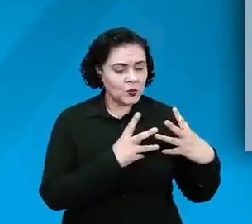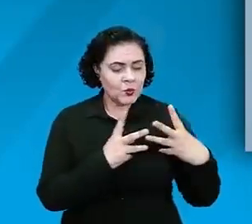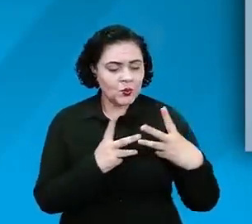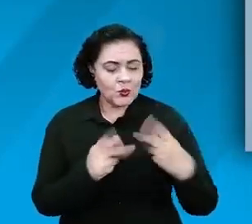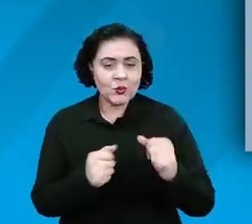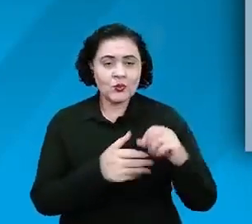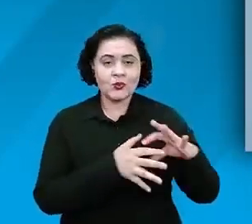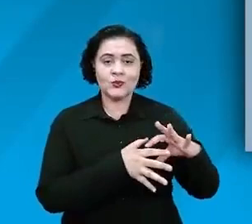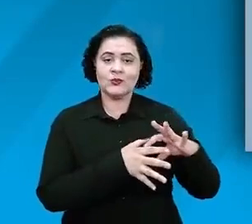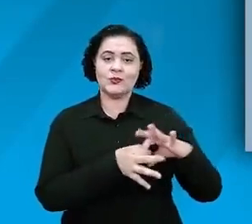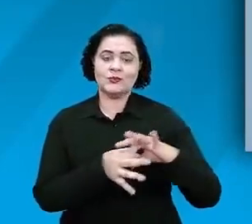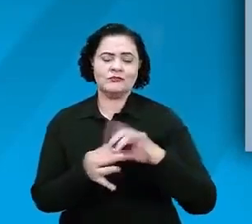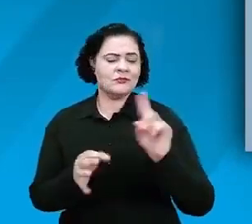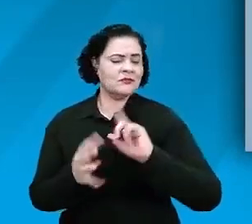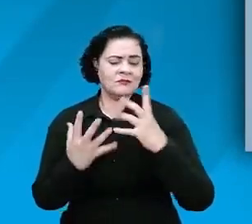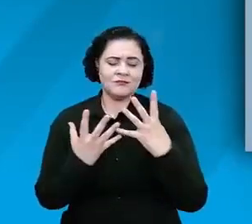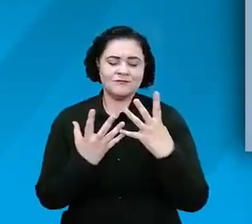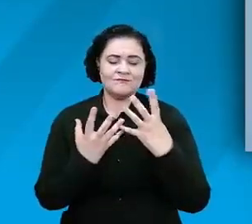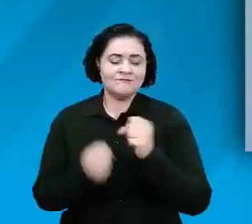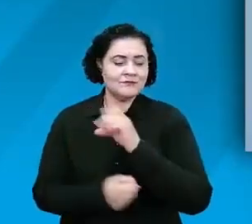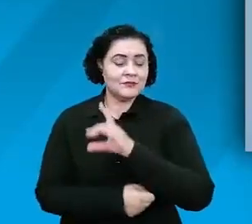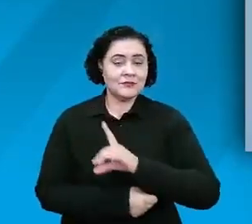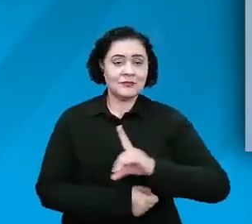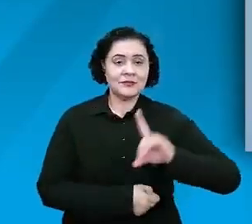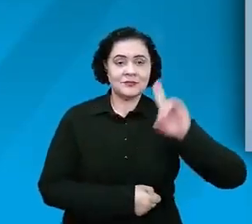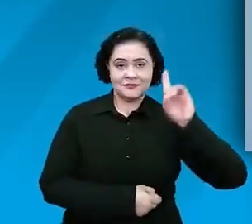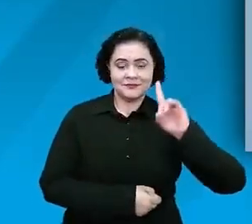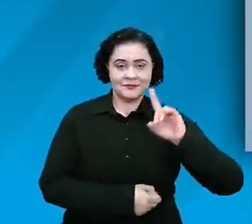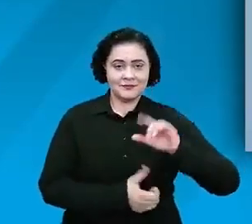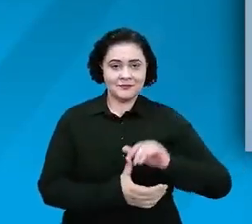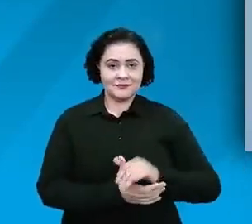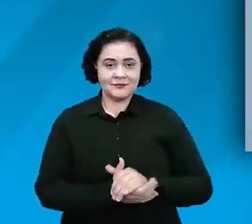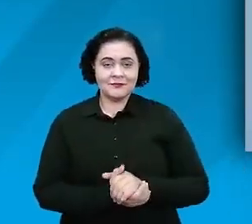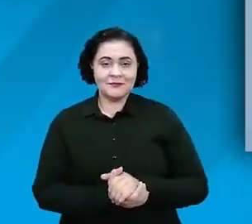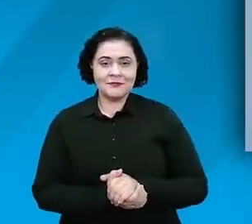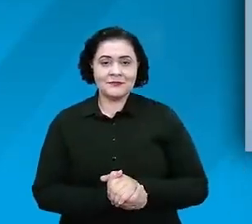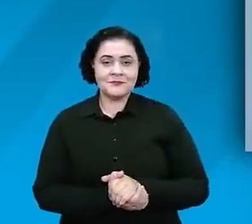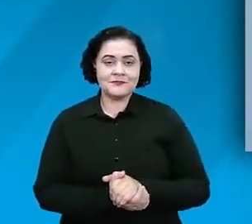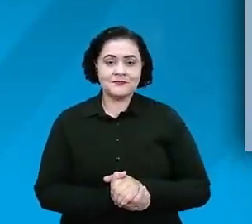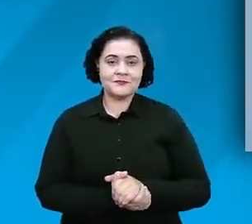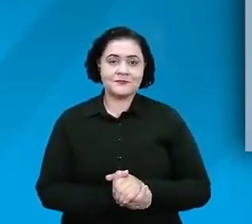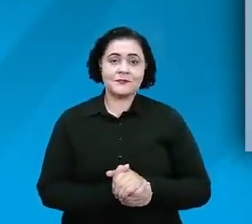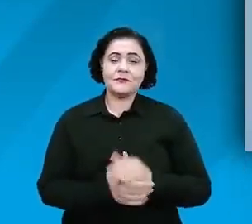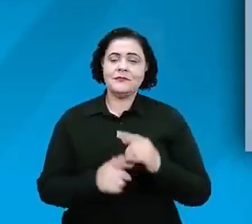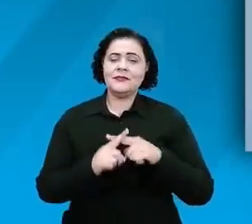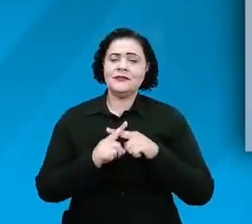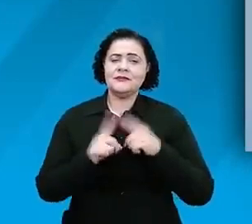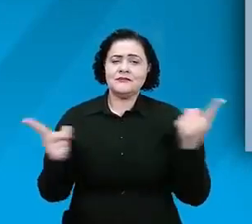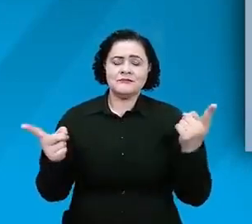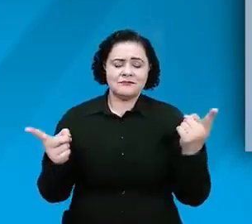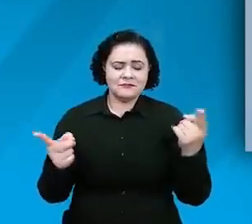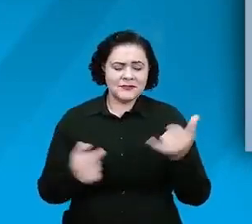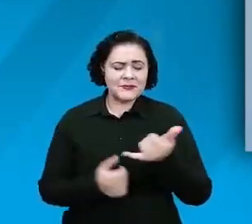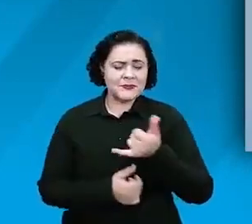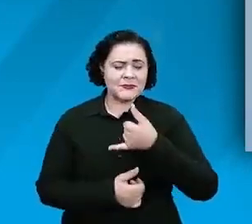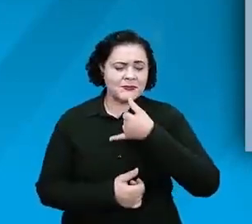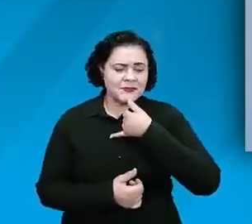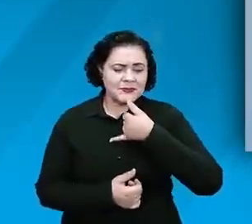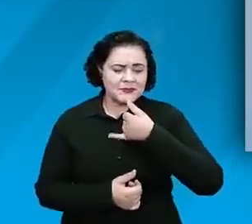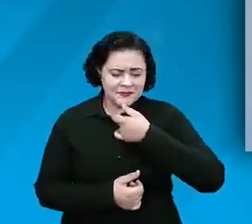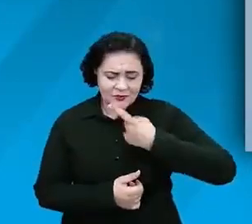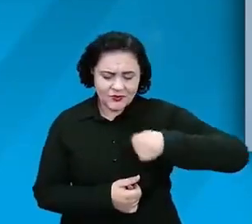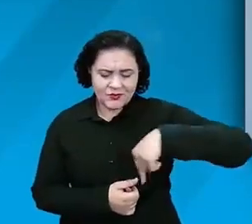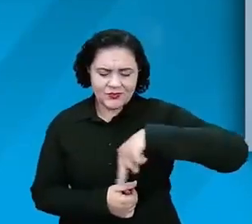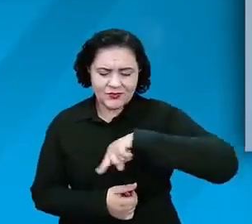as dimensões sagradas que a criatura humana possui. Ah, miseráveis, miseráveis